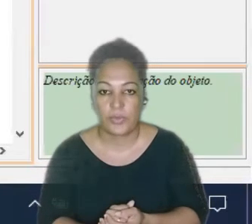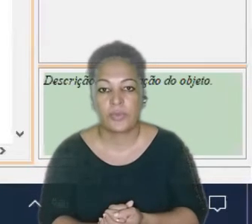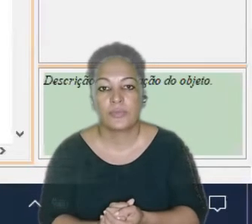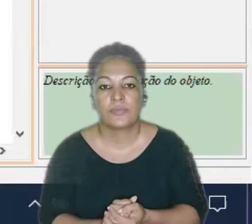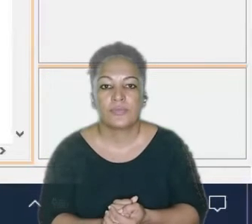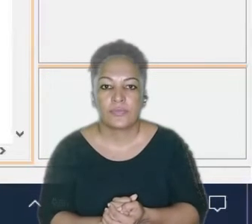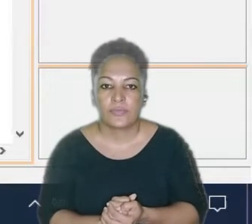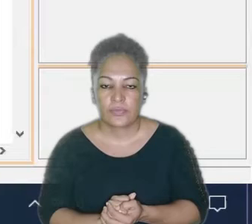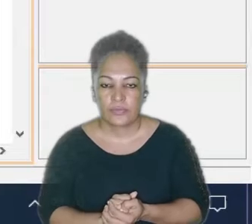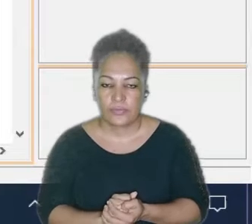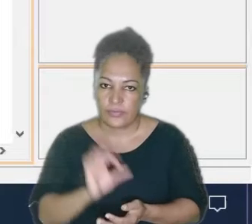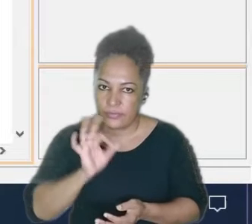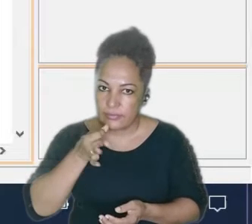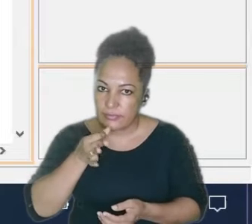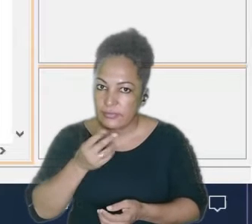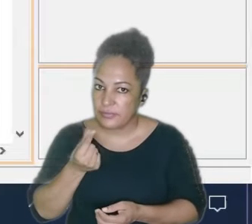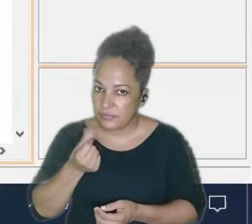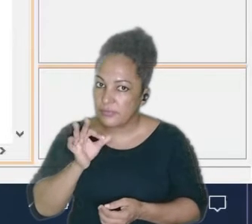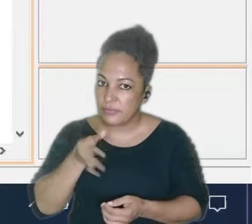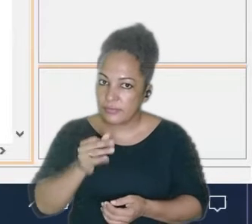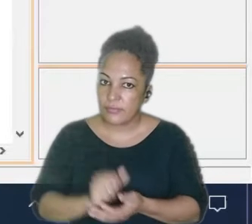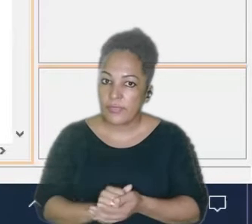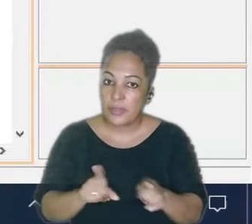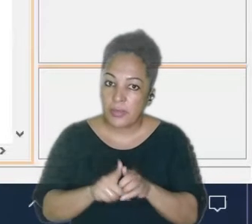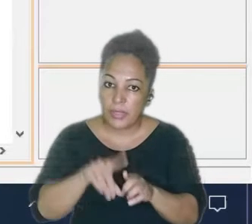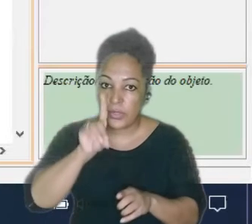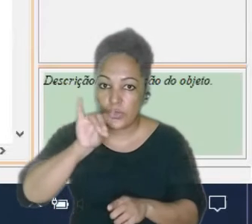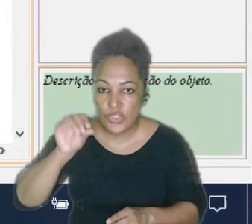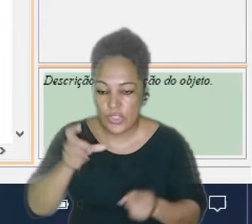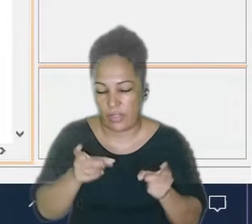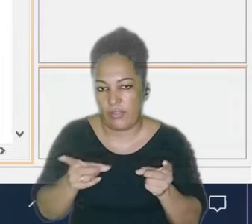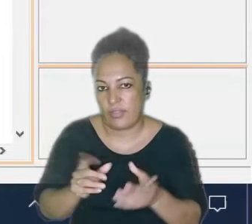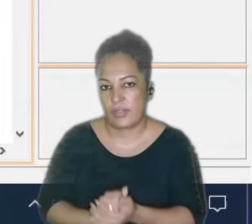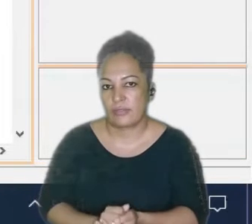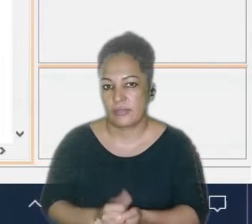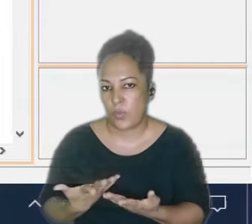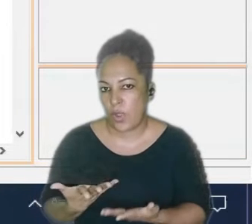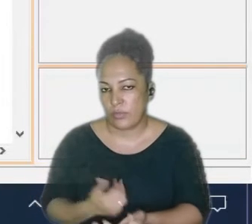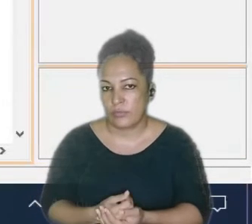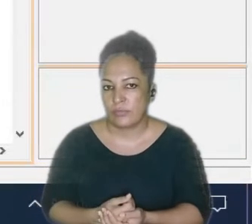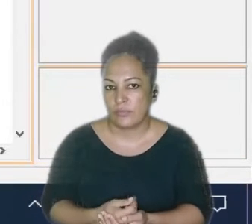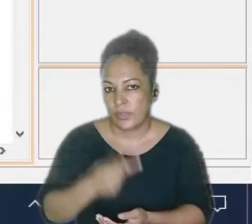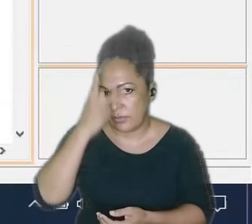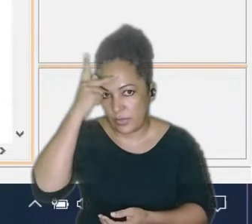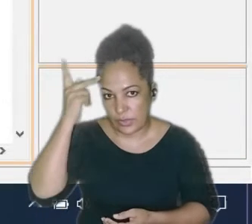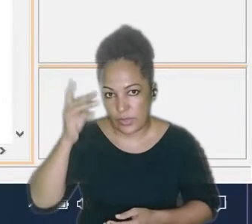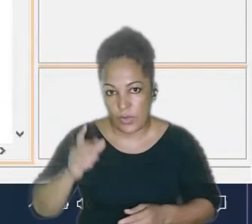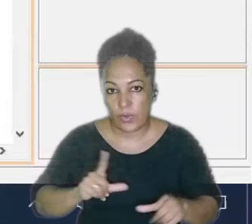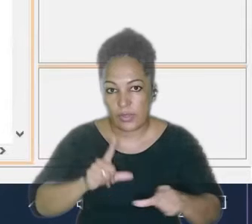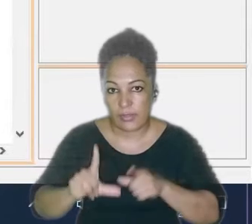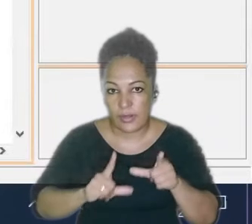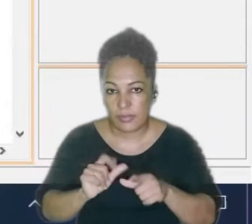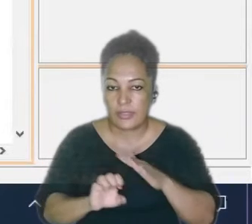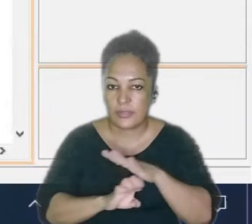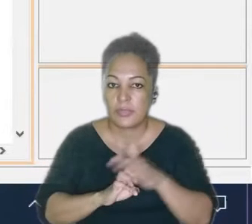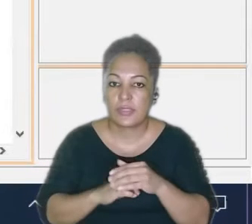valor dela, né? Certo? E a data da venda, tá bom. Funcionário, quais